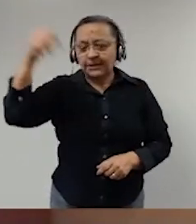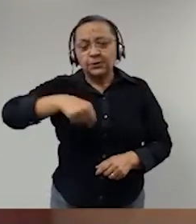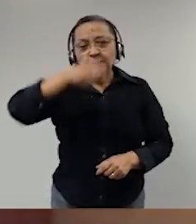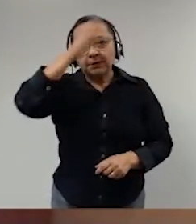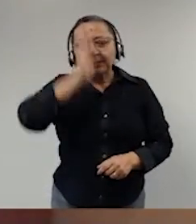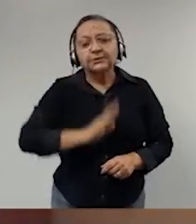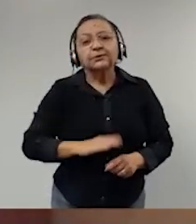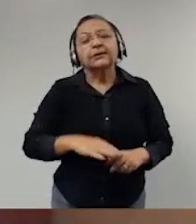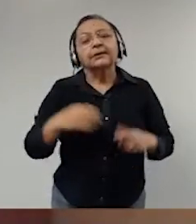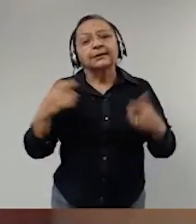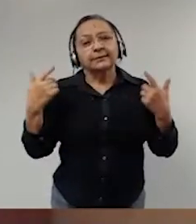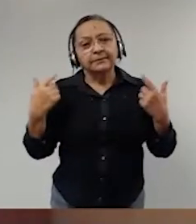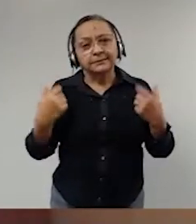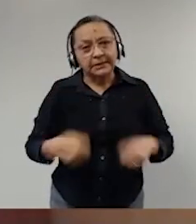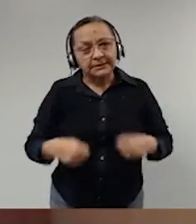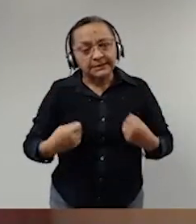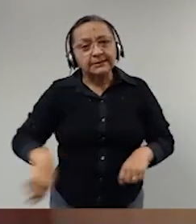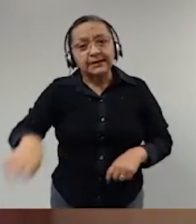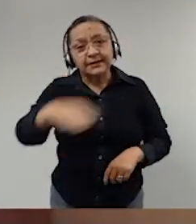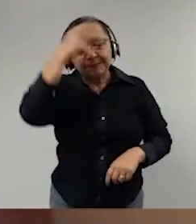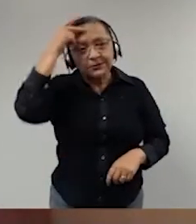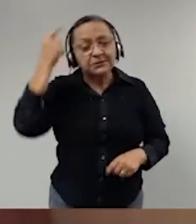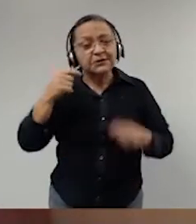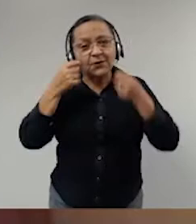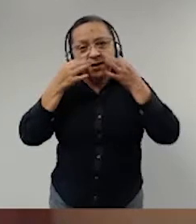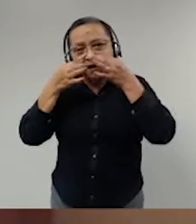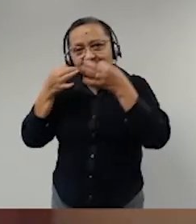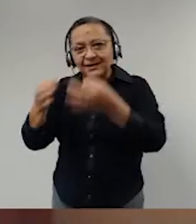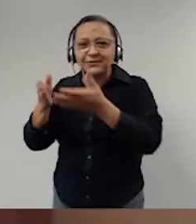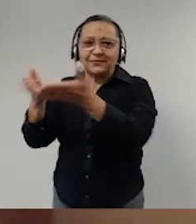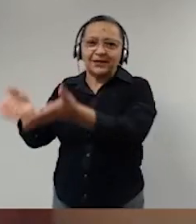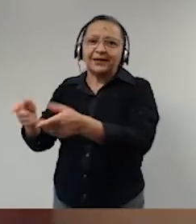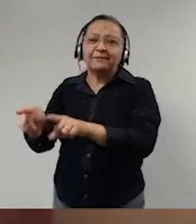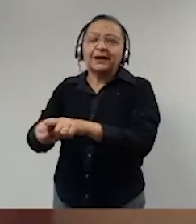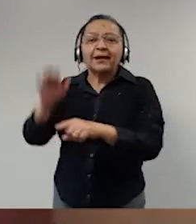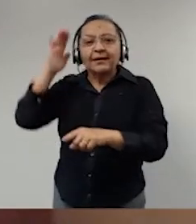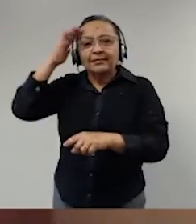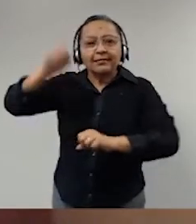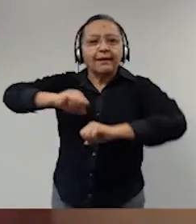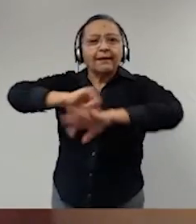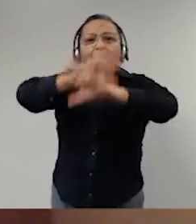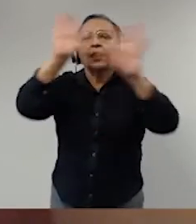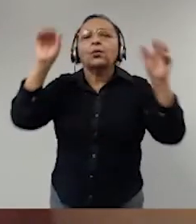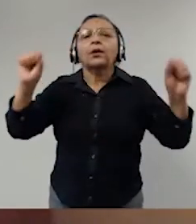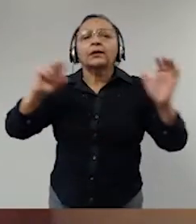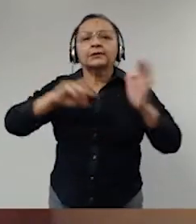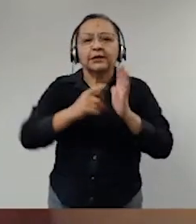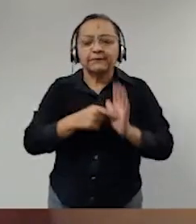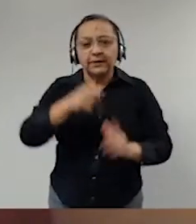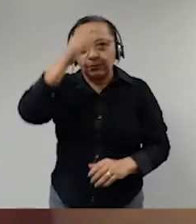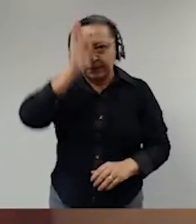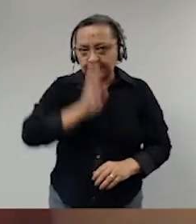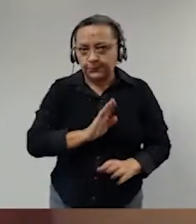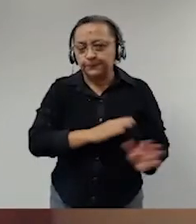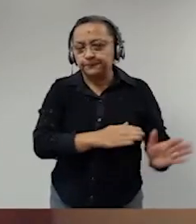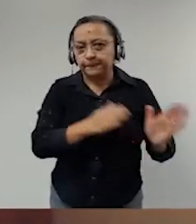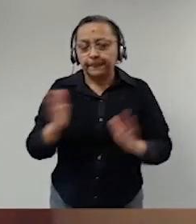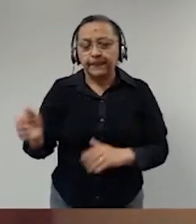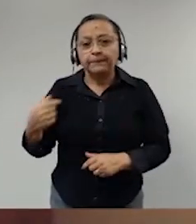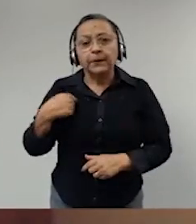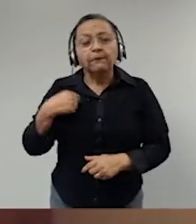que deve ser ouvido para se entender o que é o país. André, eu vou